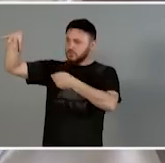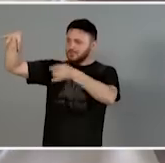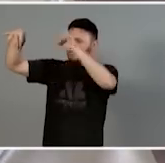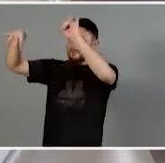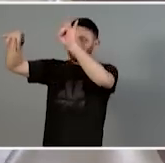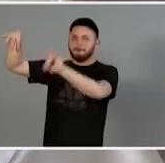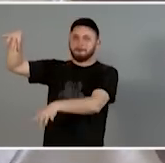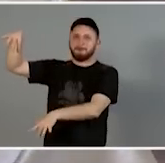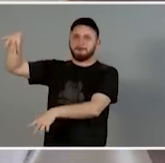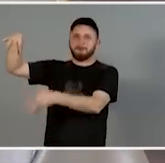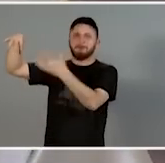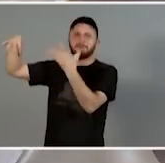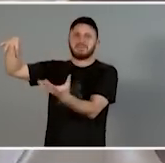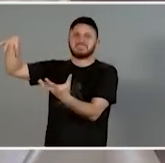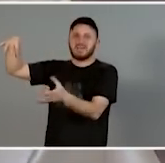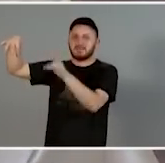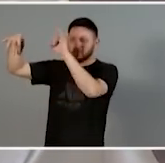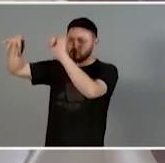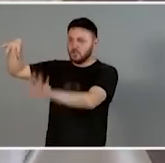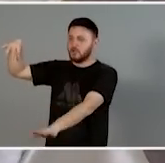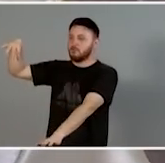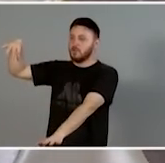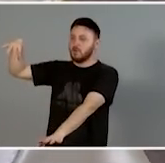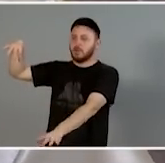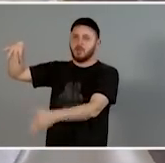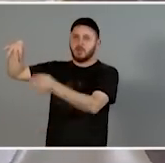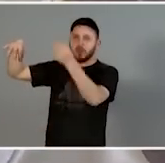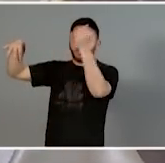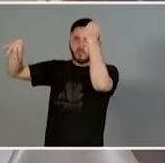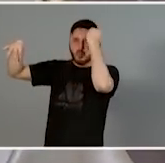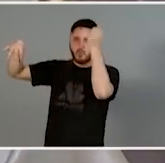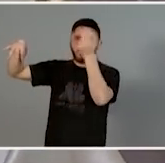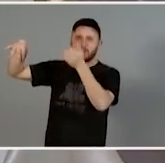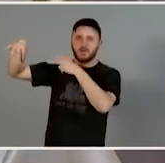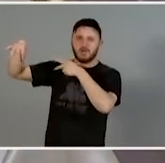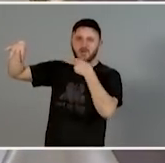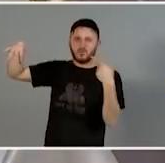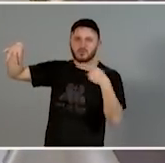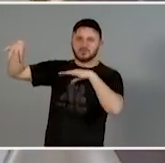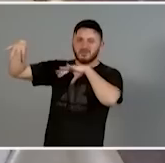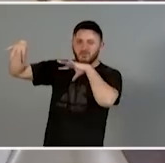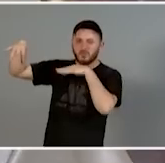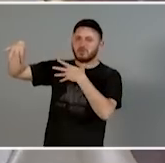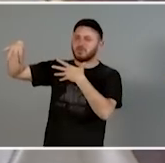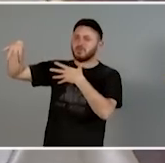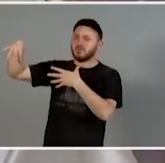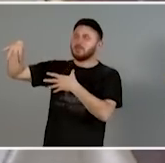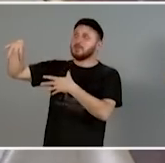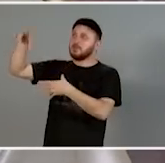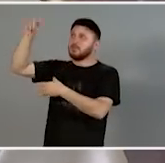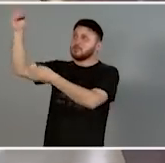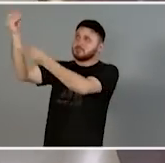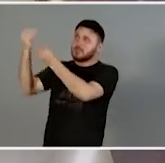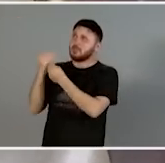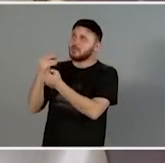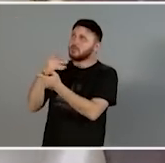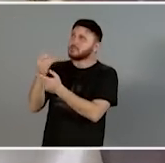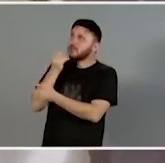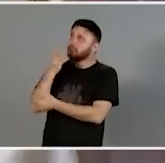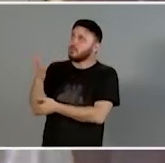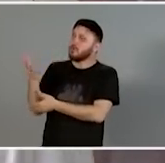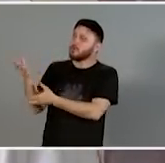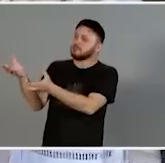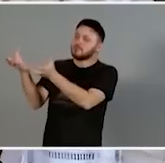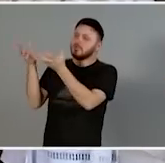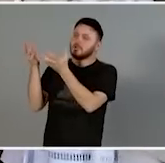receber aquilo que Ele quer me dar, e que não será peso para mim. Não vai ser peso para mim. E